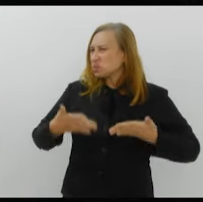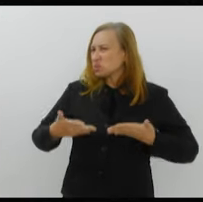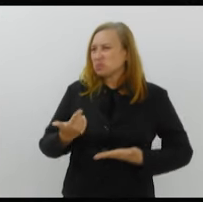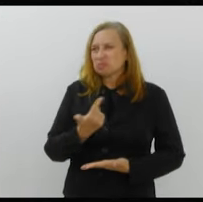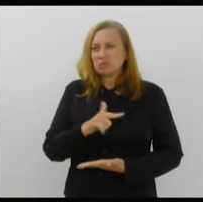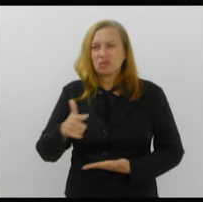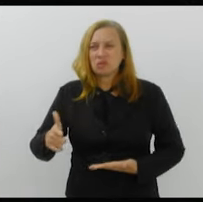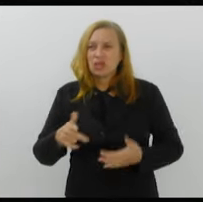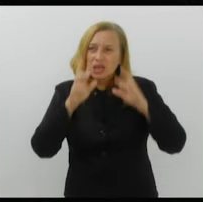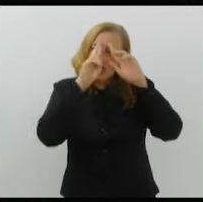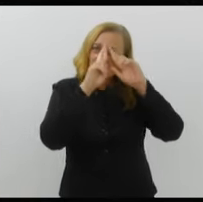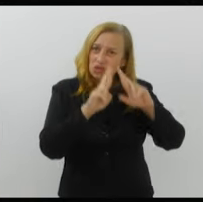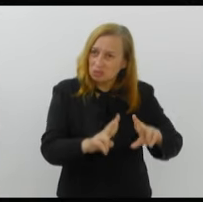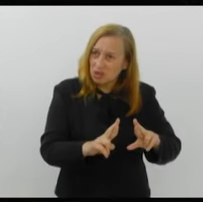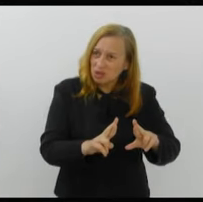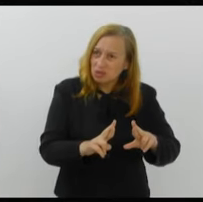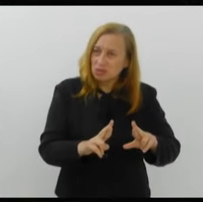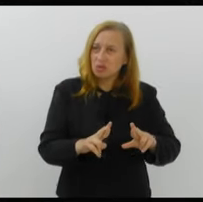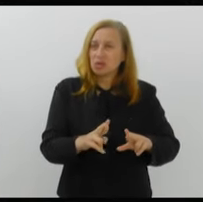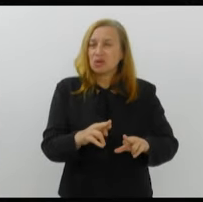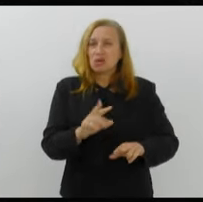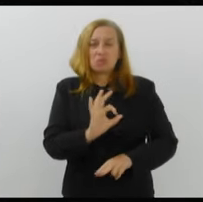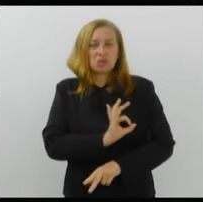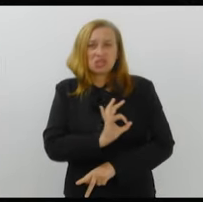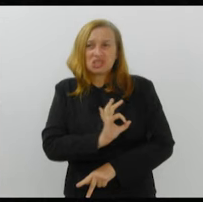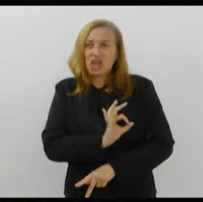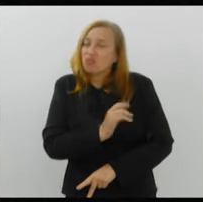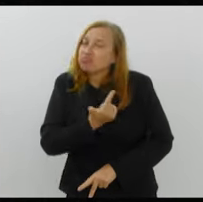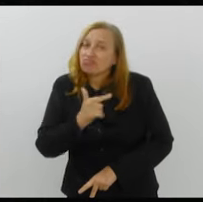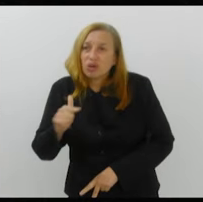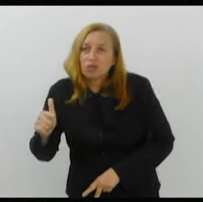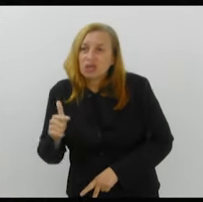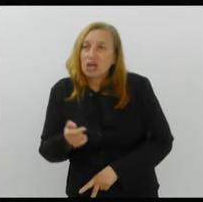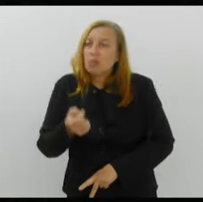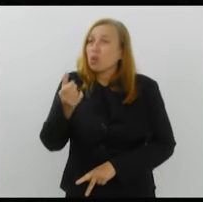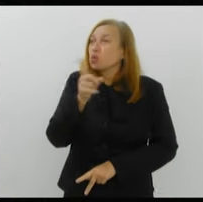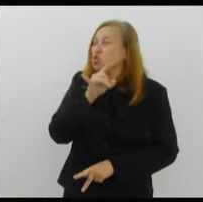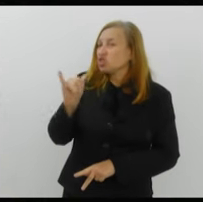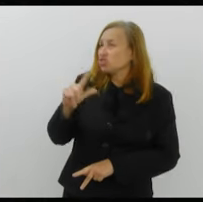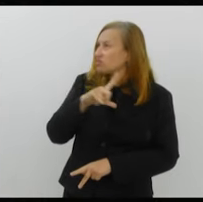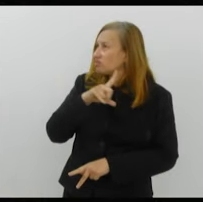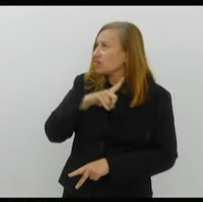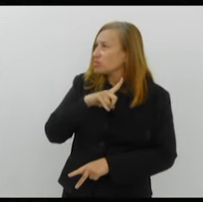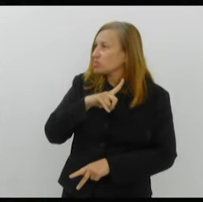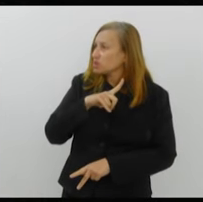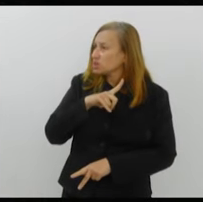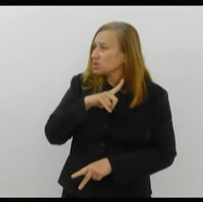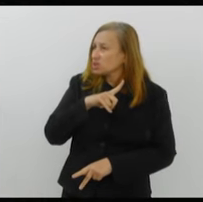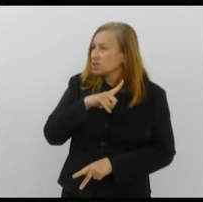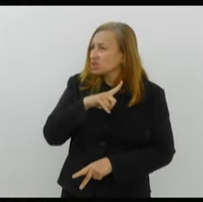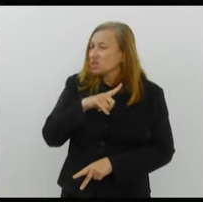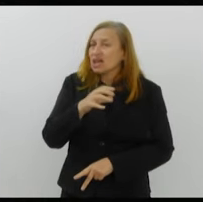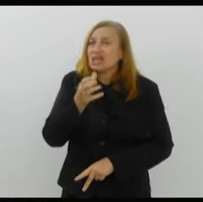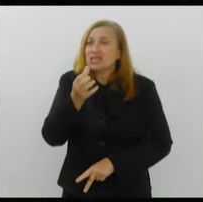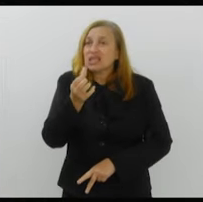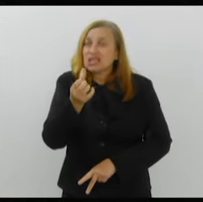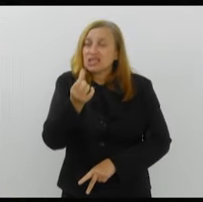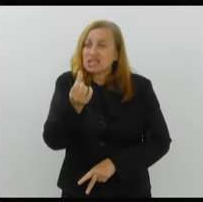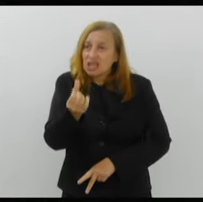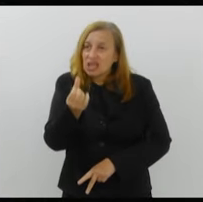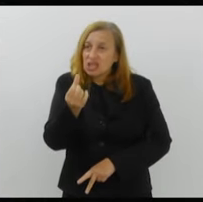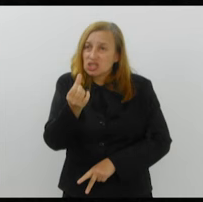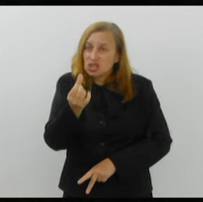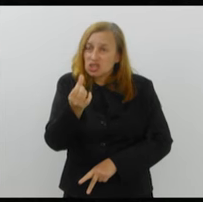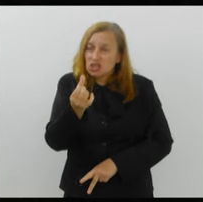Respeito aos policiais, nenhum. Nós tivemos há poucos dias aí 6 fuzis sendo presos numa